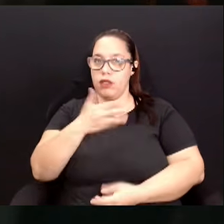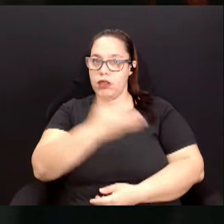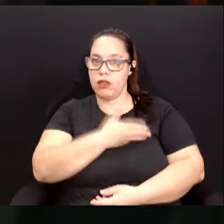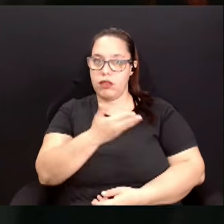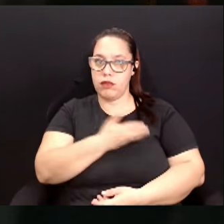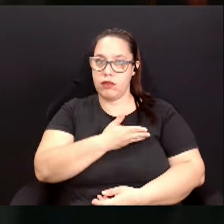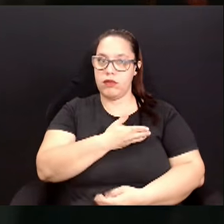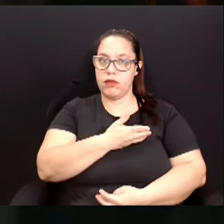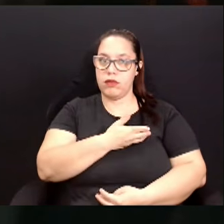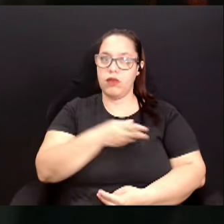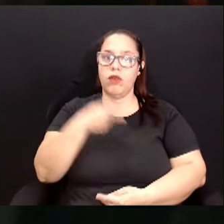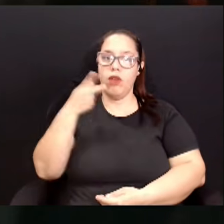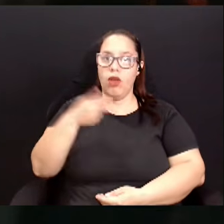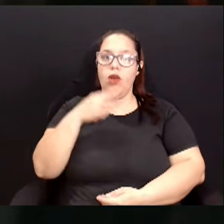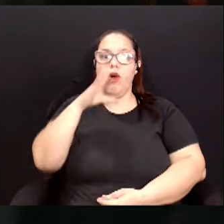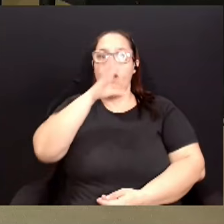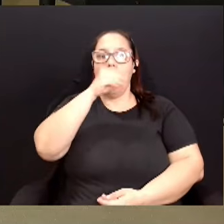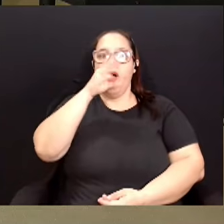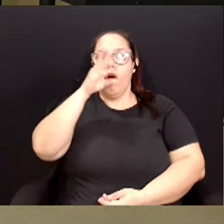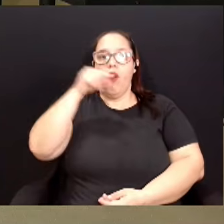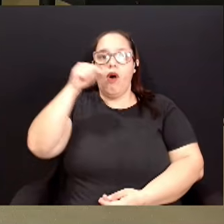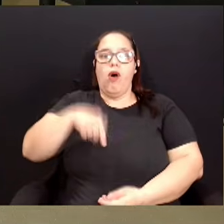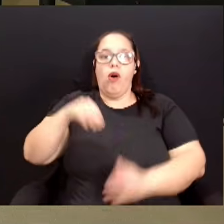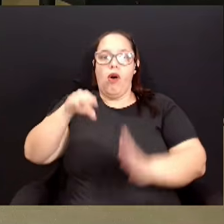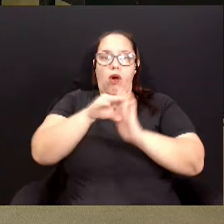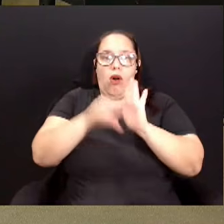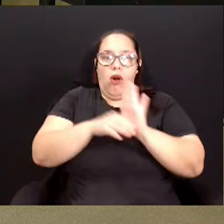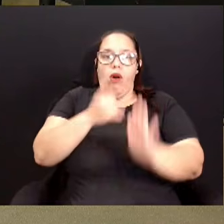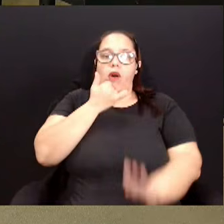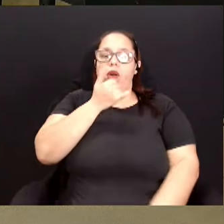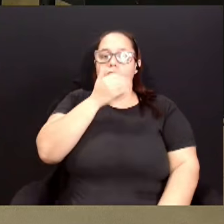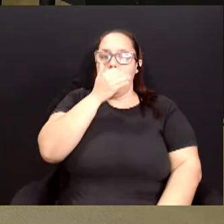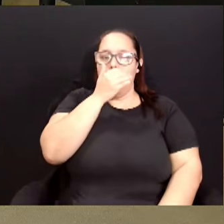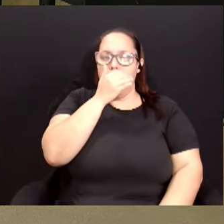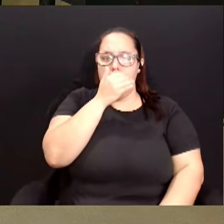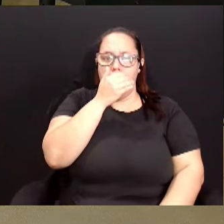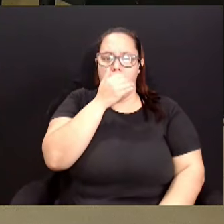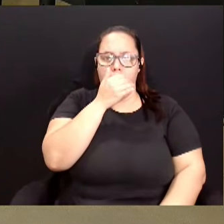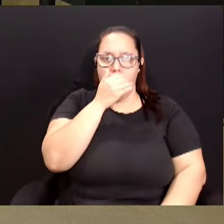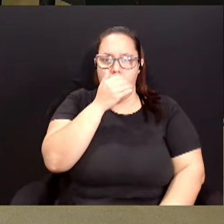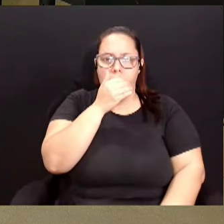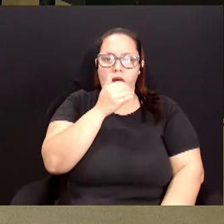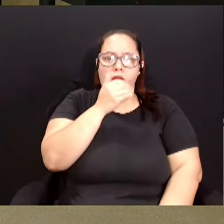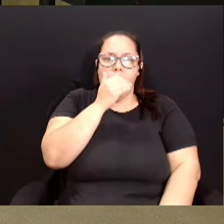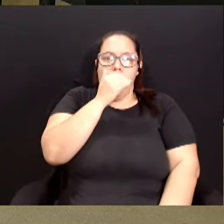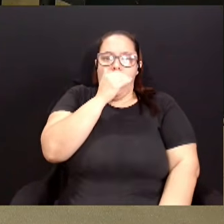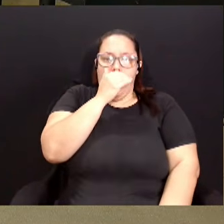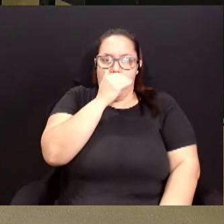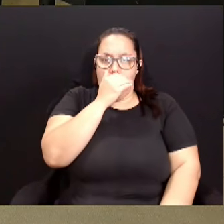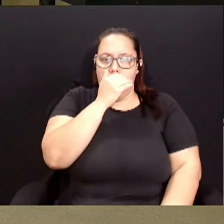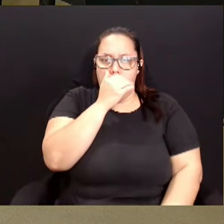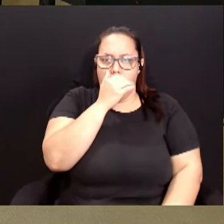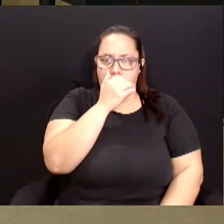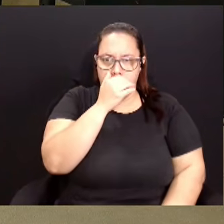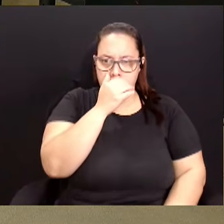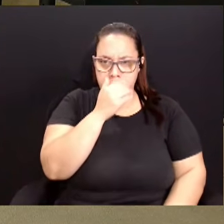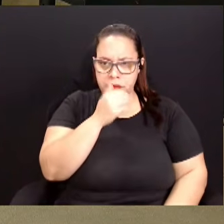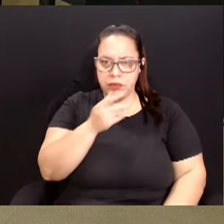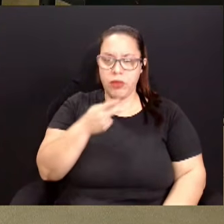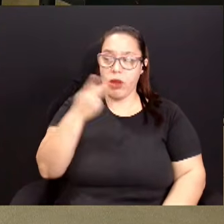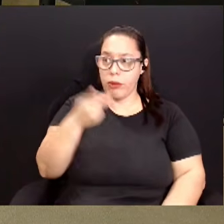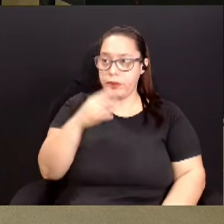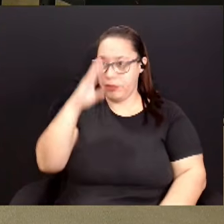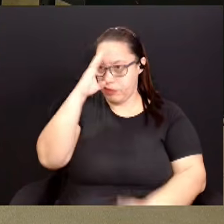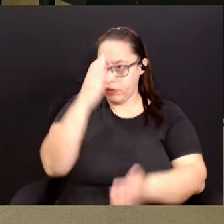sobre adolescentes aqui no programa, sobre o comportamento, elas até relataram, é algo que eu sempre trago, porque me impactou muito, sabe? Porque